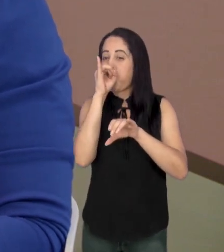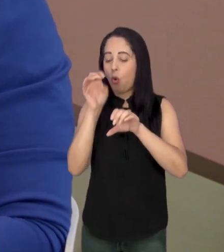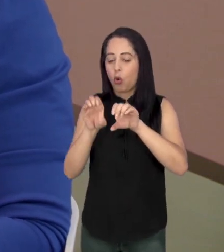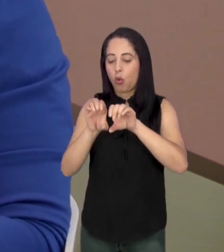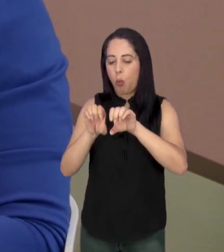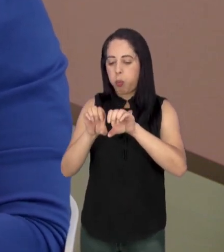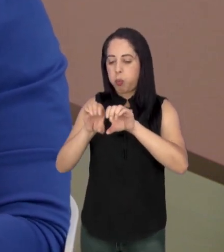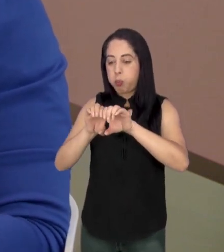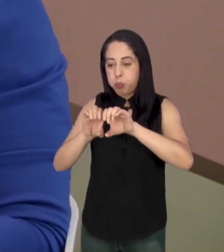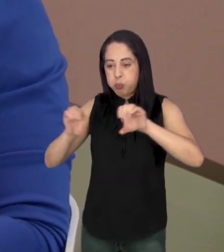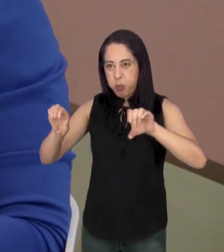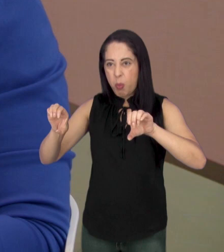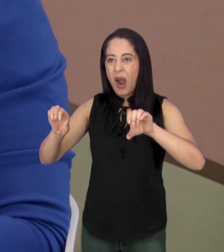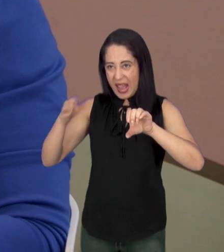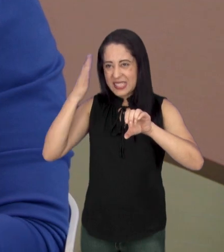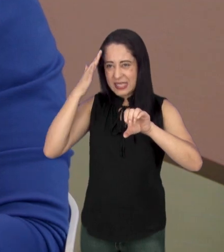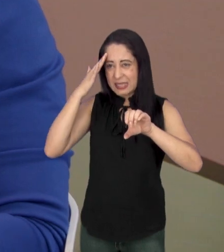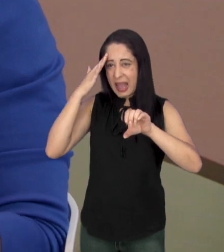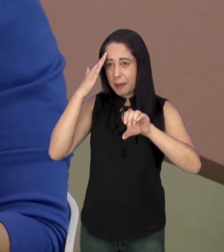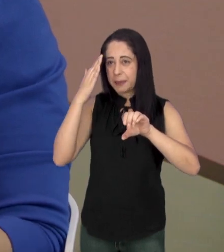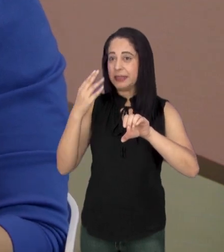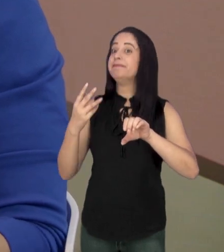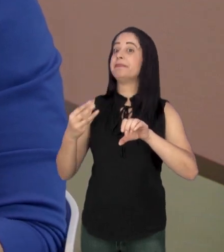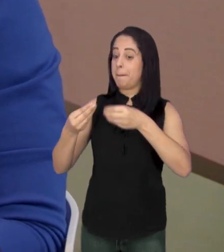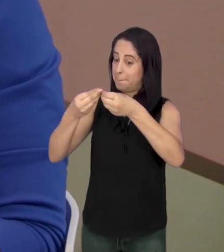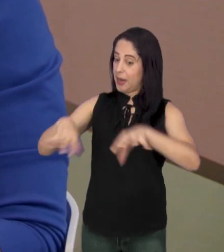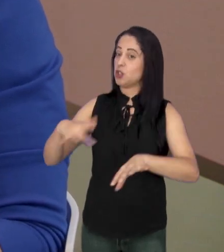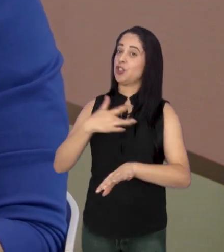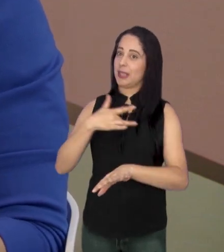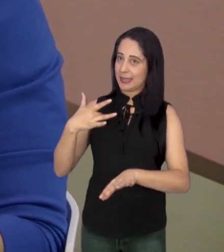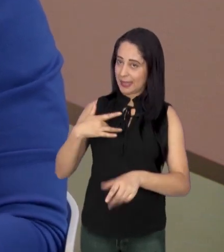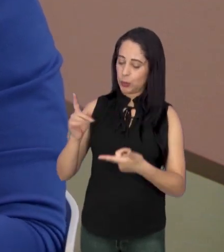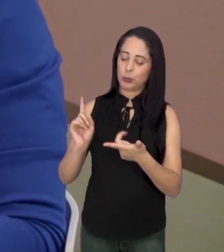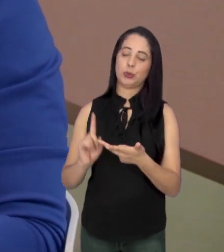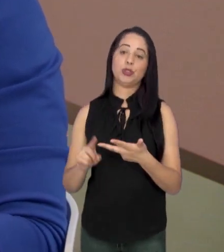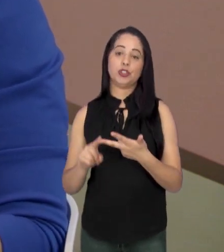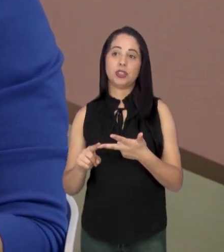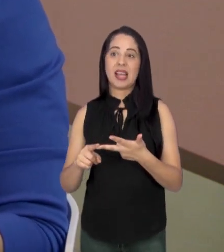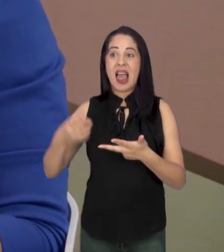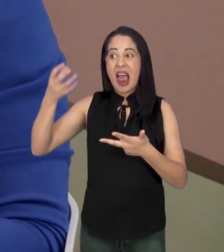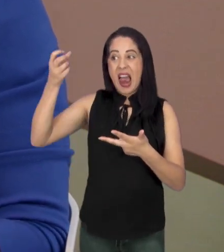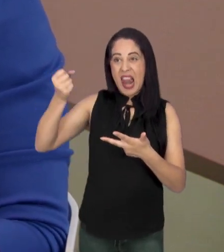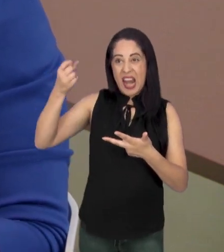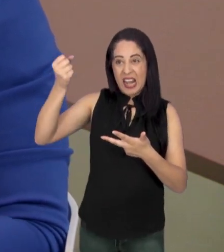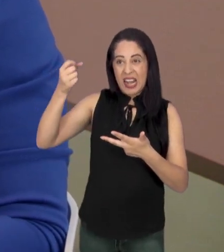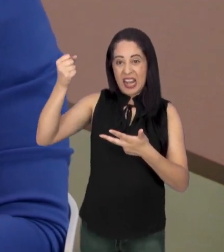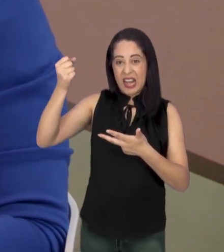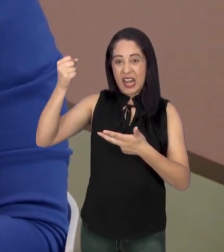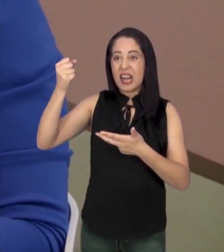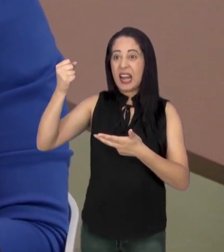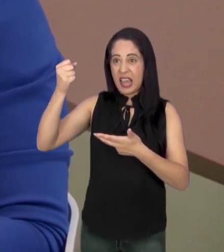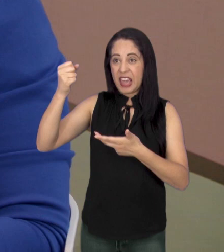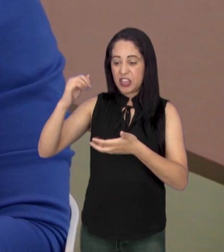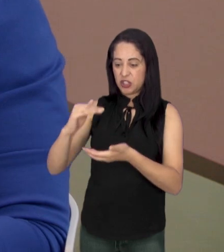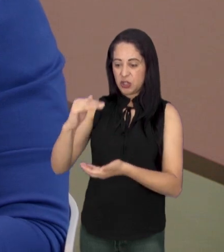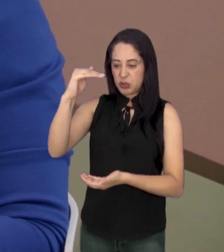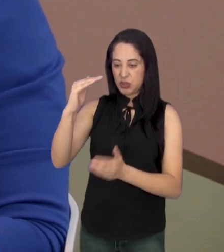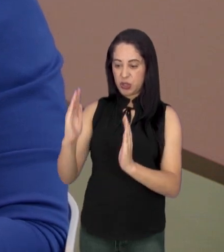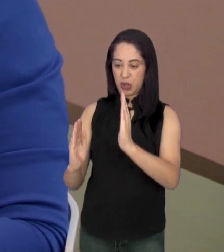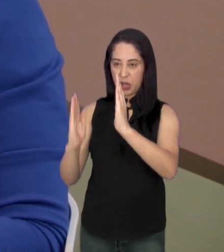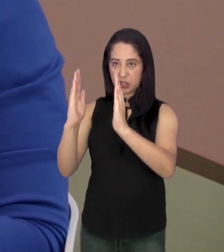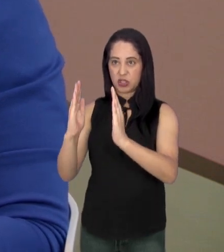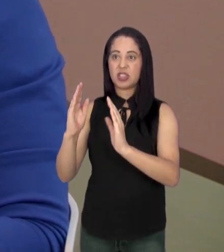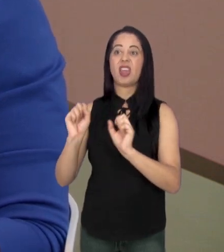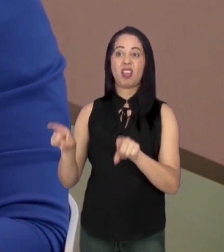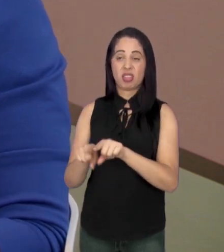Então, calabresa, tal, esses tipos de carnes que não são carnes frescas. Leite, derivados, pode ser inflamatório para